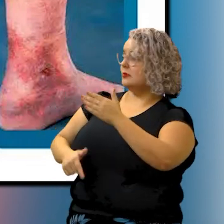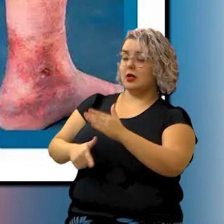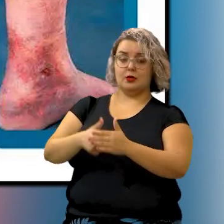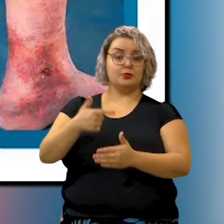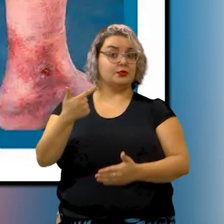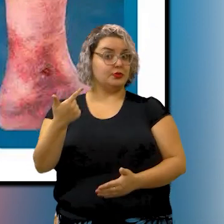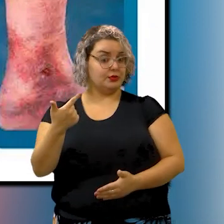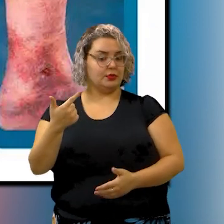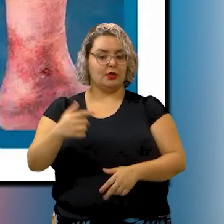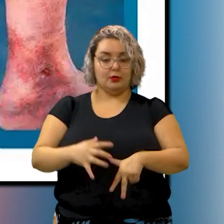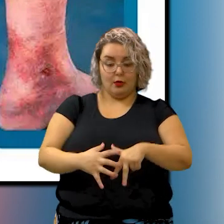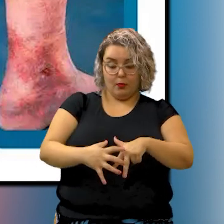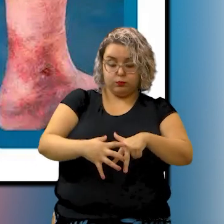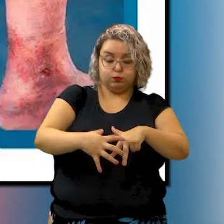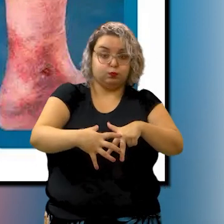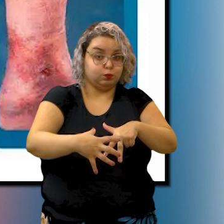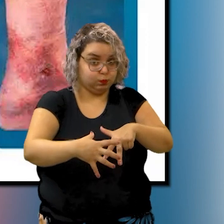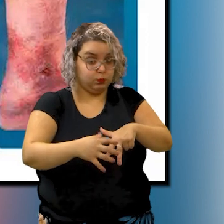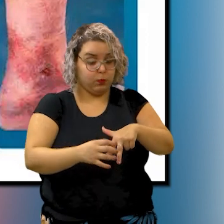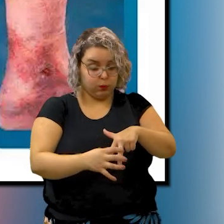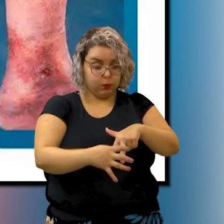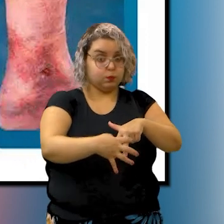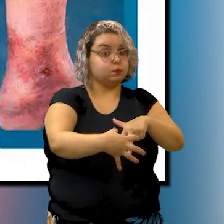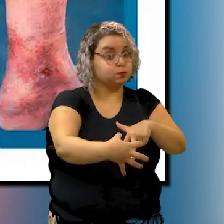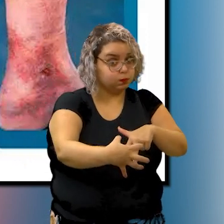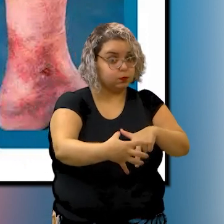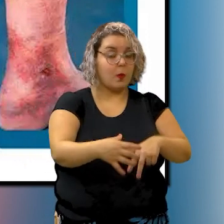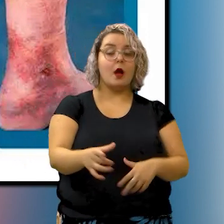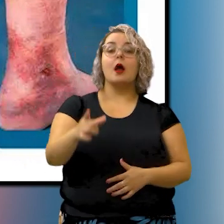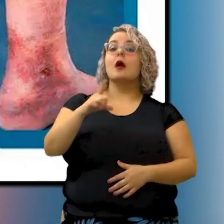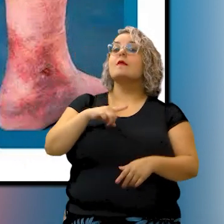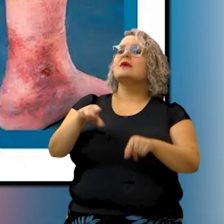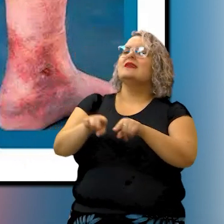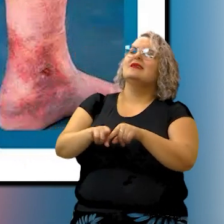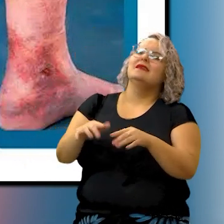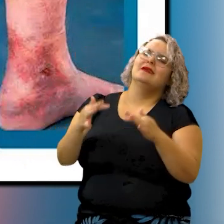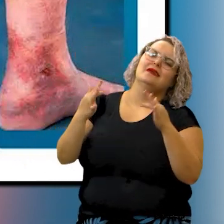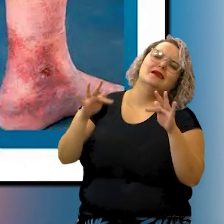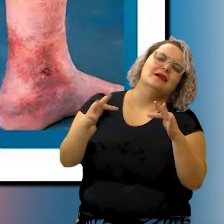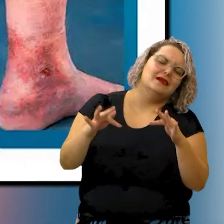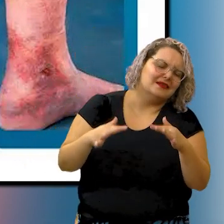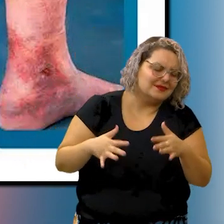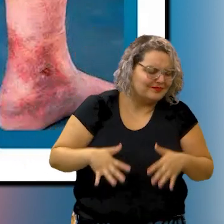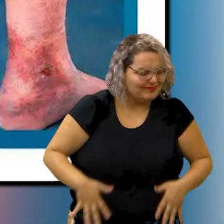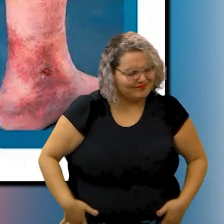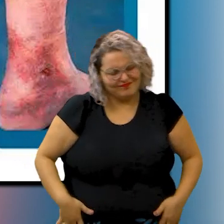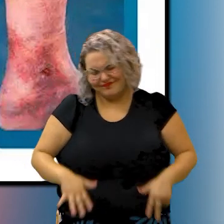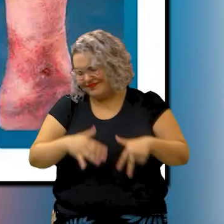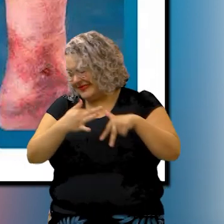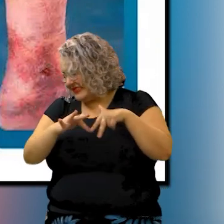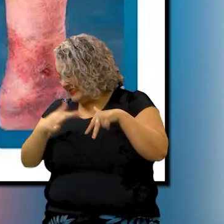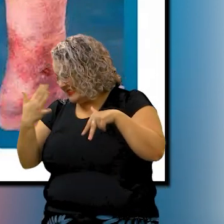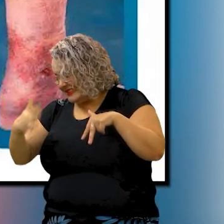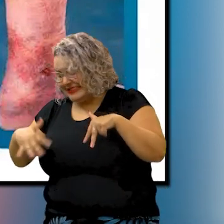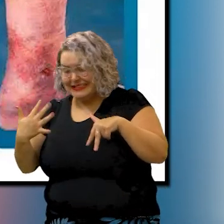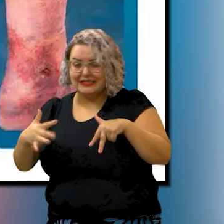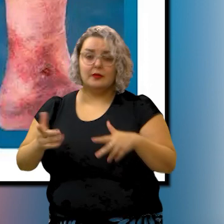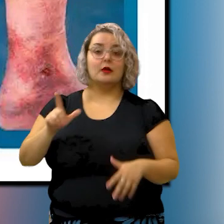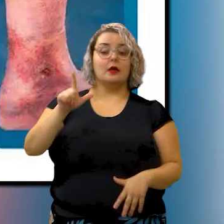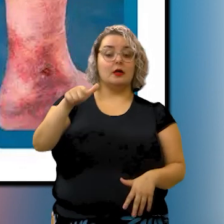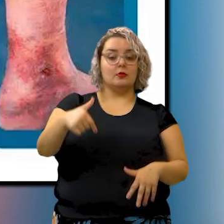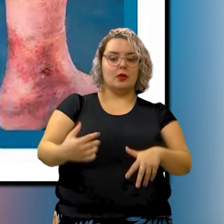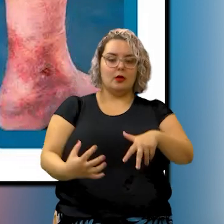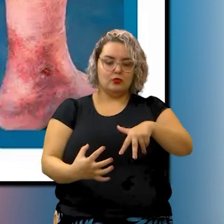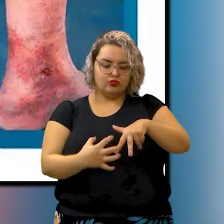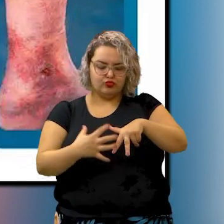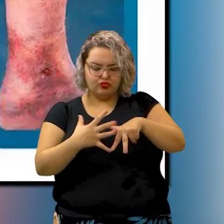maiores, depois a perna incha, e nesse momento provavelmente a gente vai ter também dor associada. Depois a gente pode